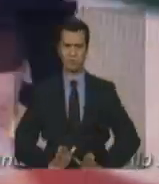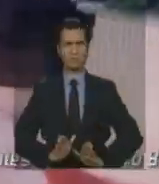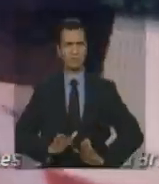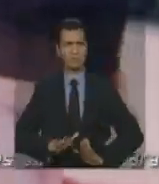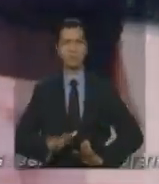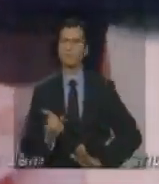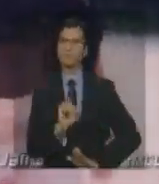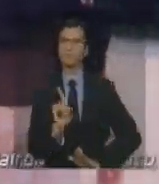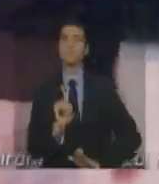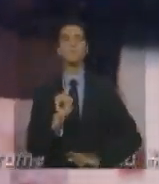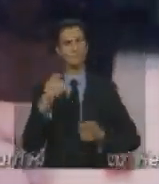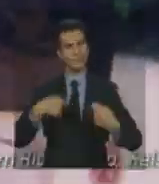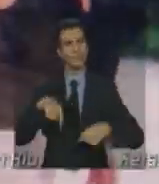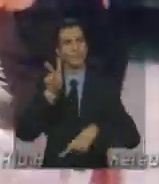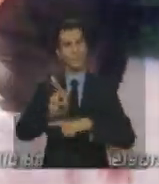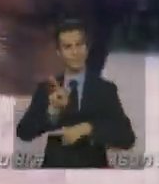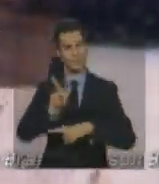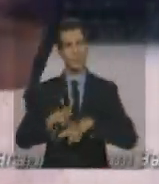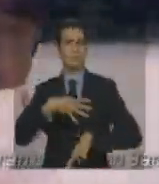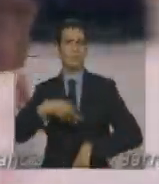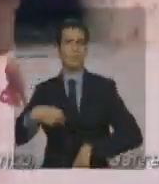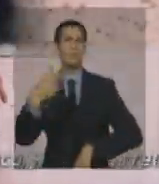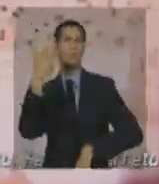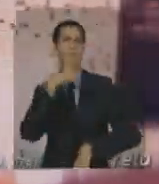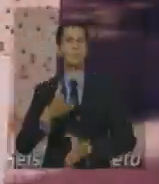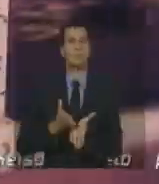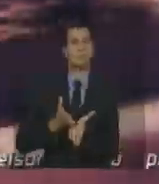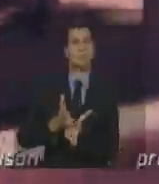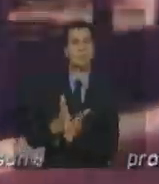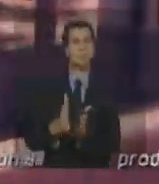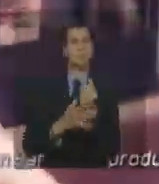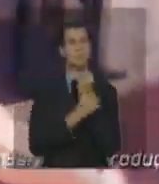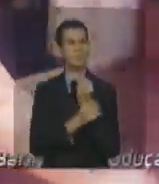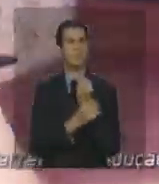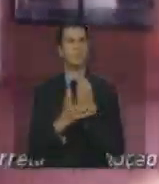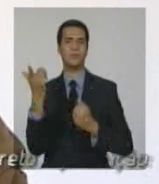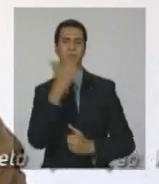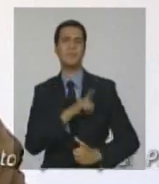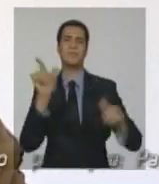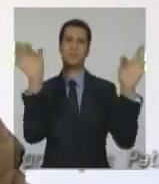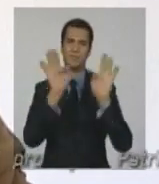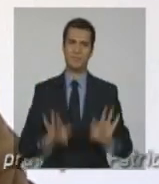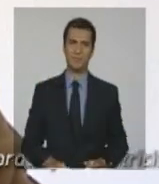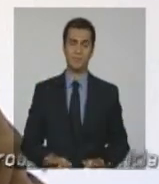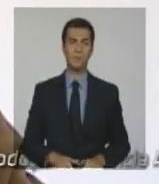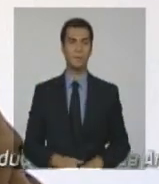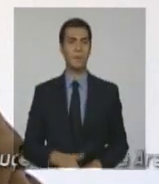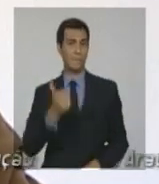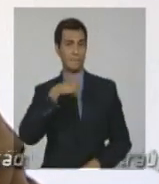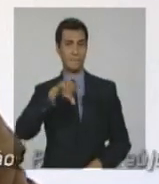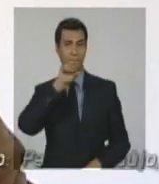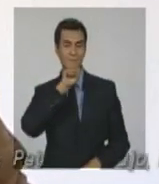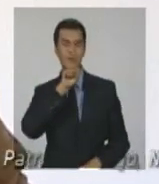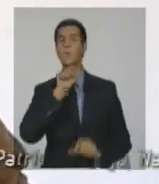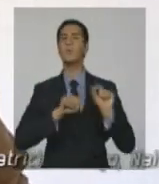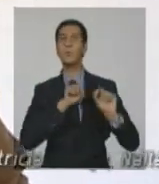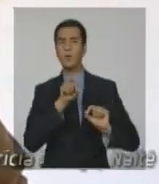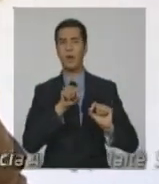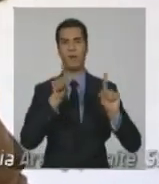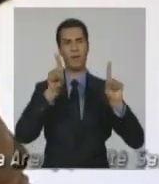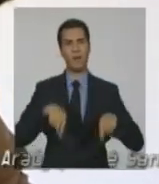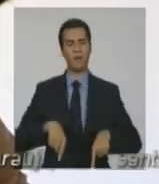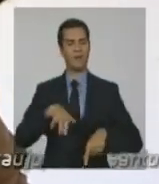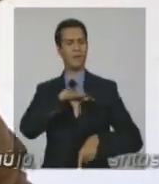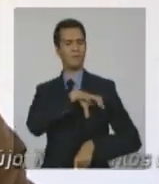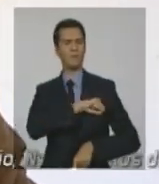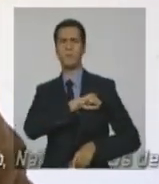É cuidar do filho para que ele faça um caminho seguro, que busque a felicidade. Ser mãe é vivenciar a maior forma de